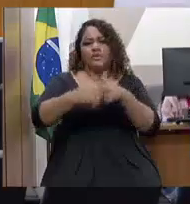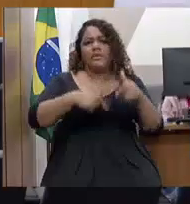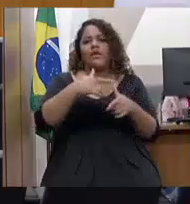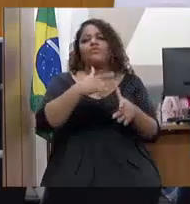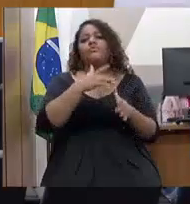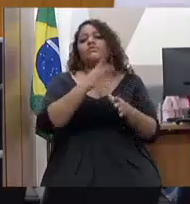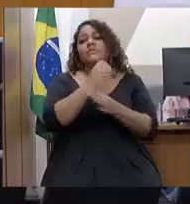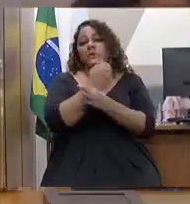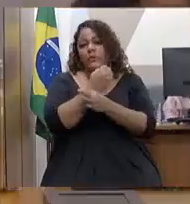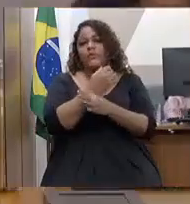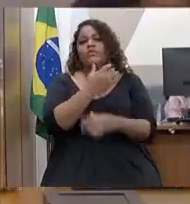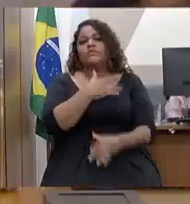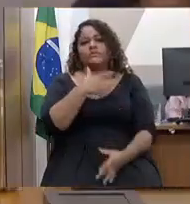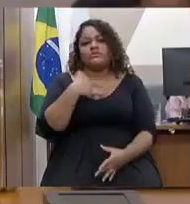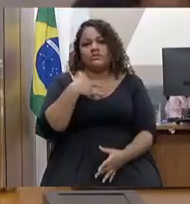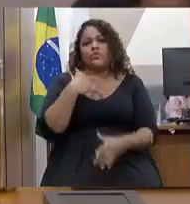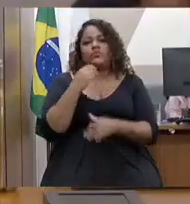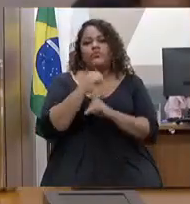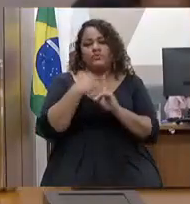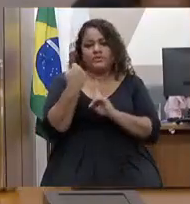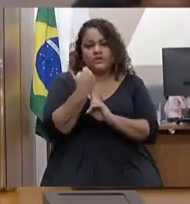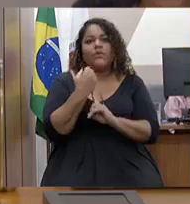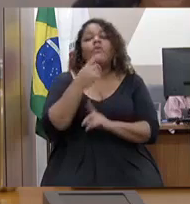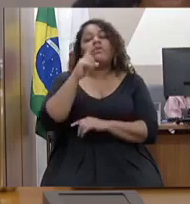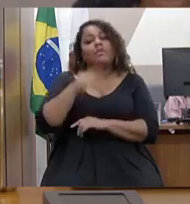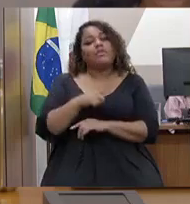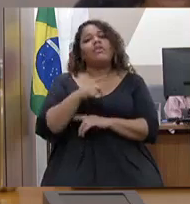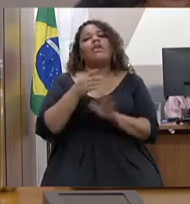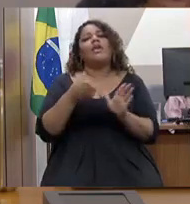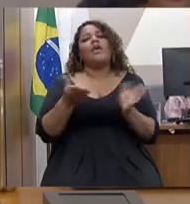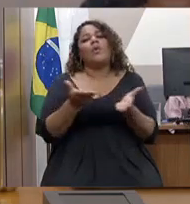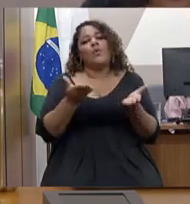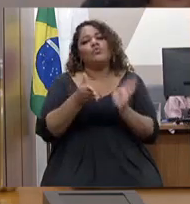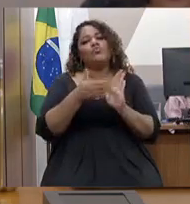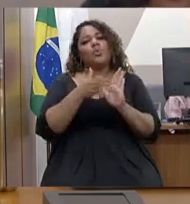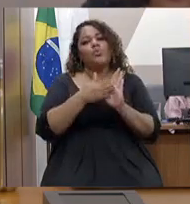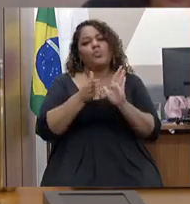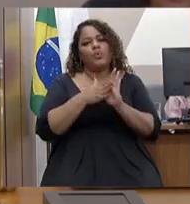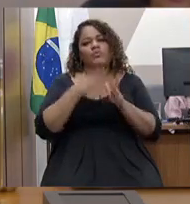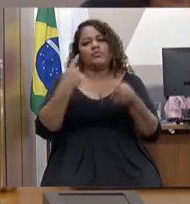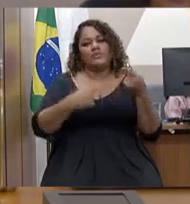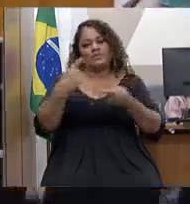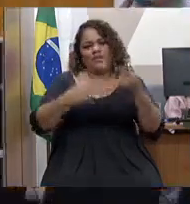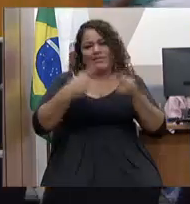que deu origem a esse debate Bom dia deputado